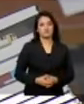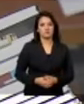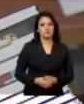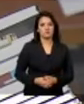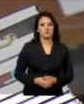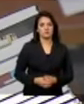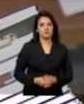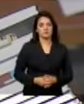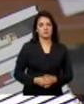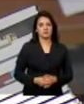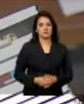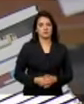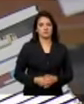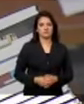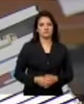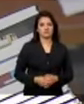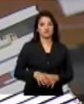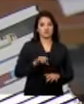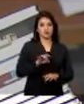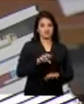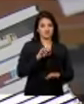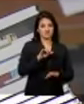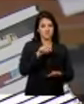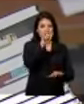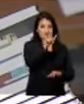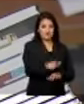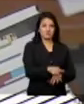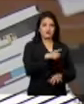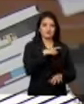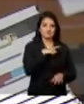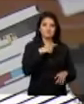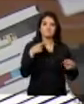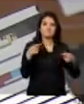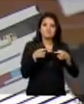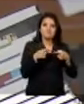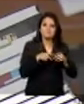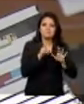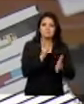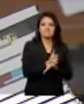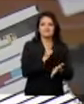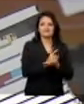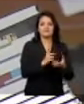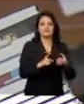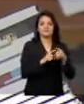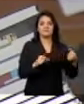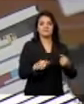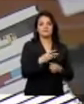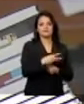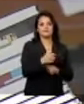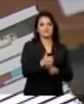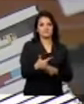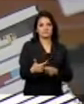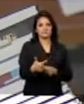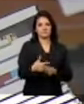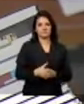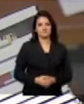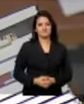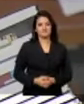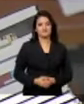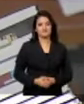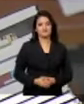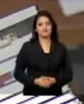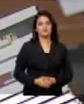artigo 312 do mencionado diploma processual. Ato